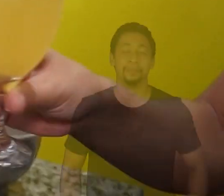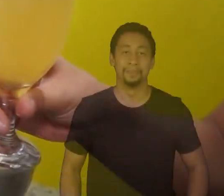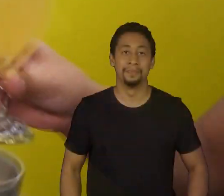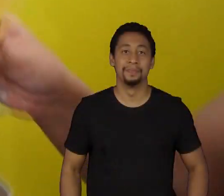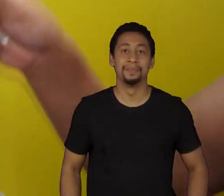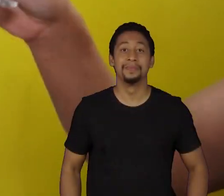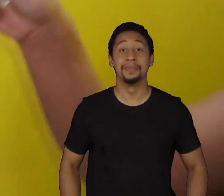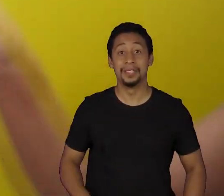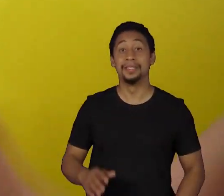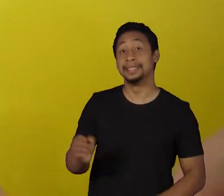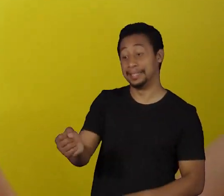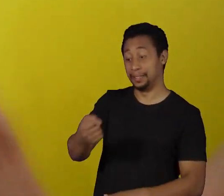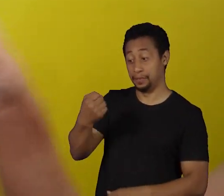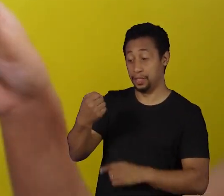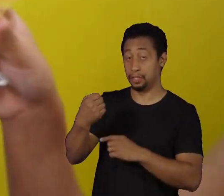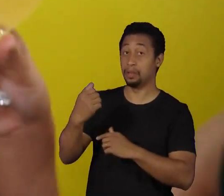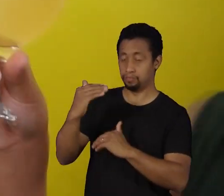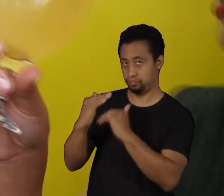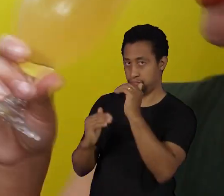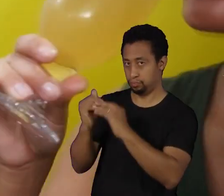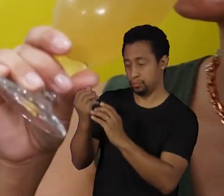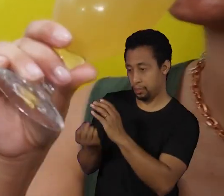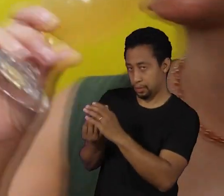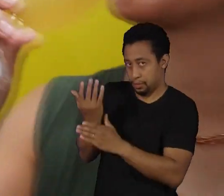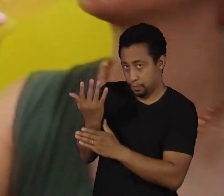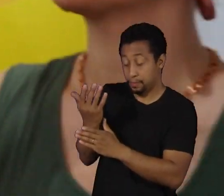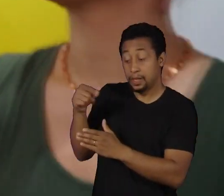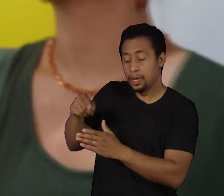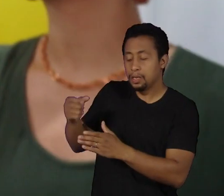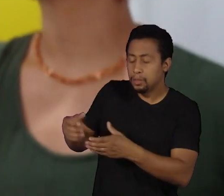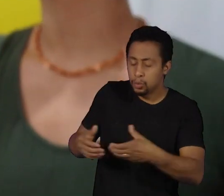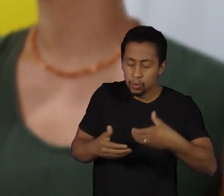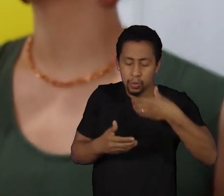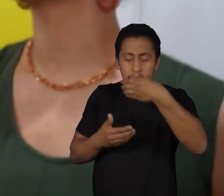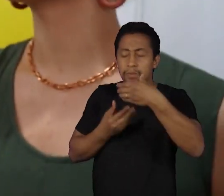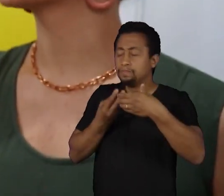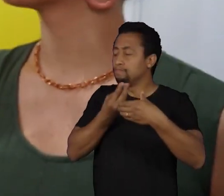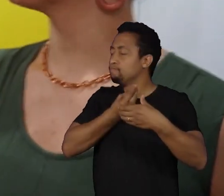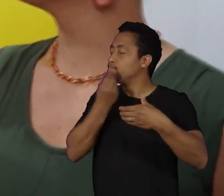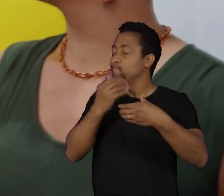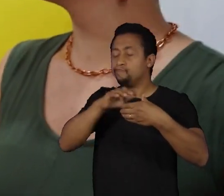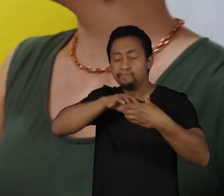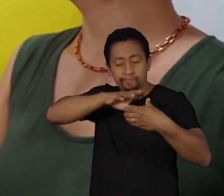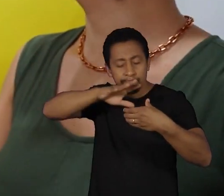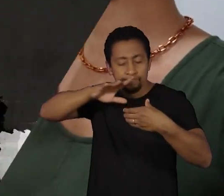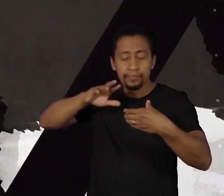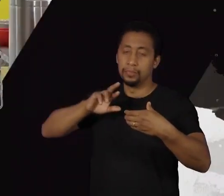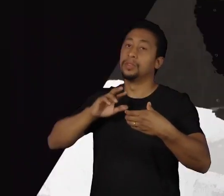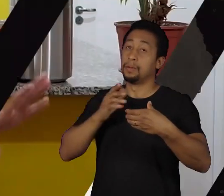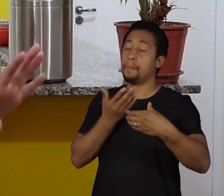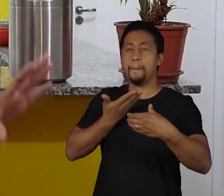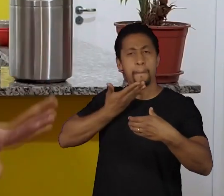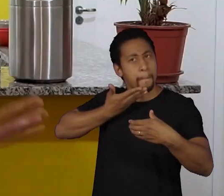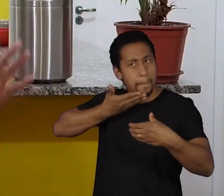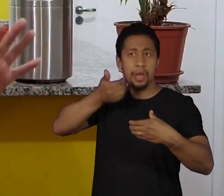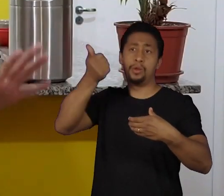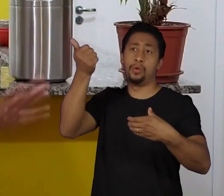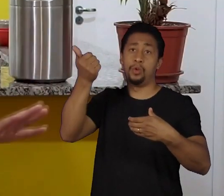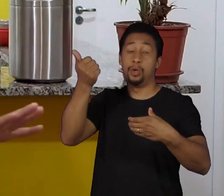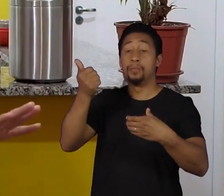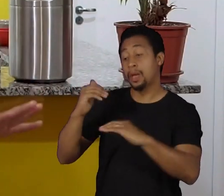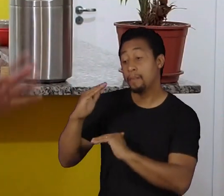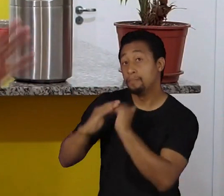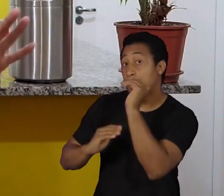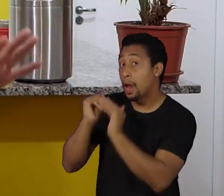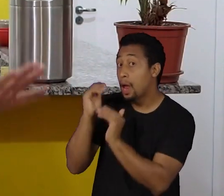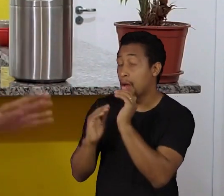Cerveja artesanal, ela traz mais presente aromas e sabores, né, muito decorrente do processo de